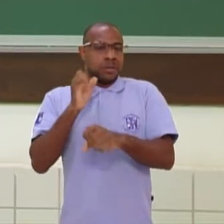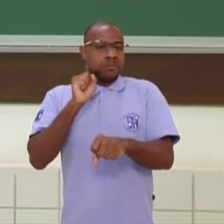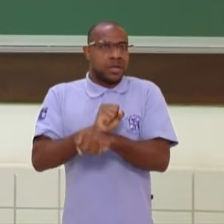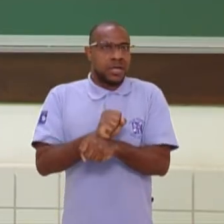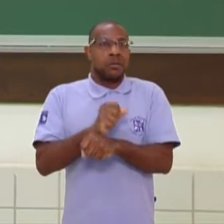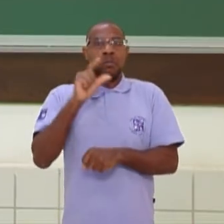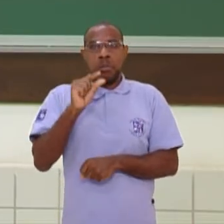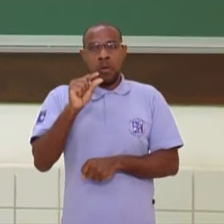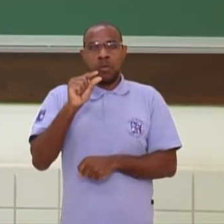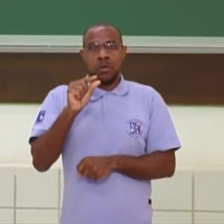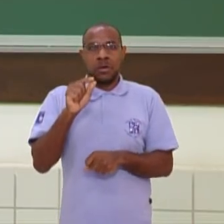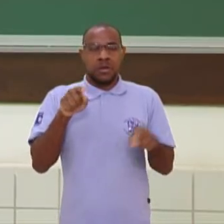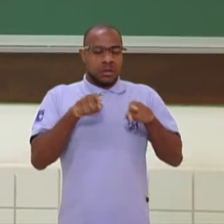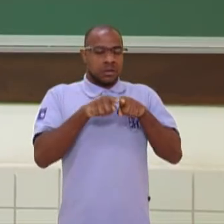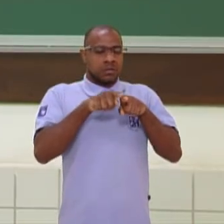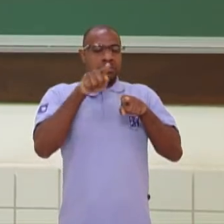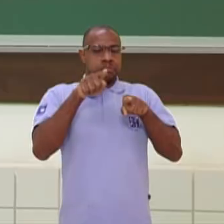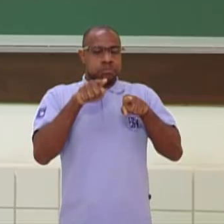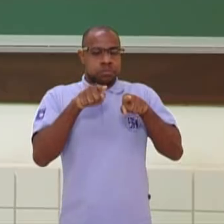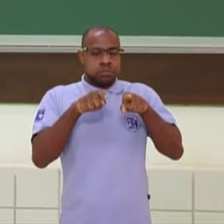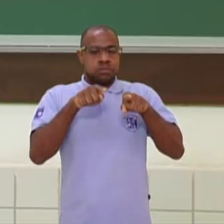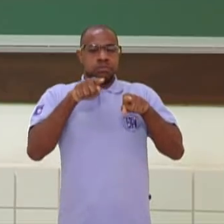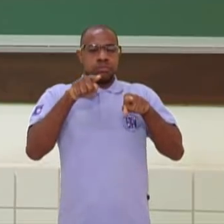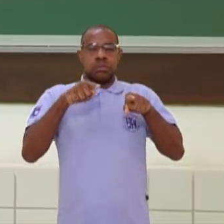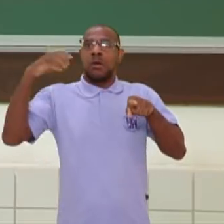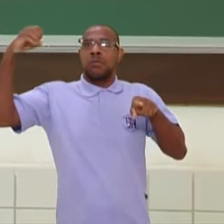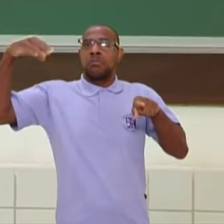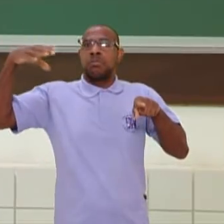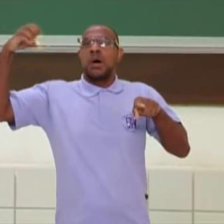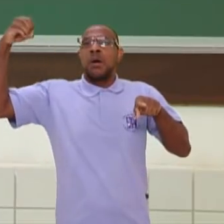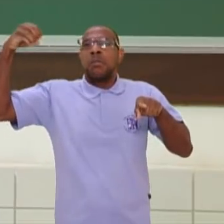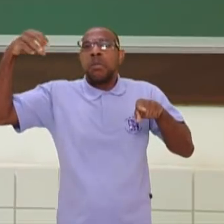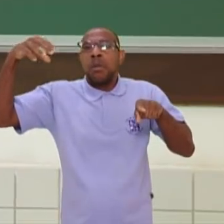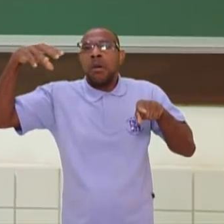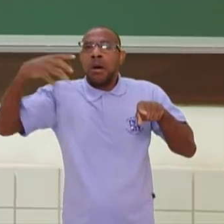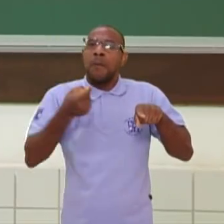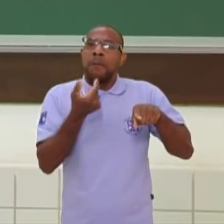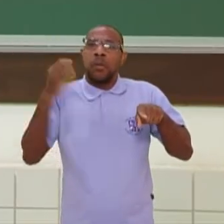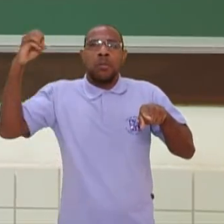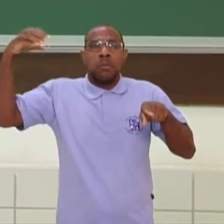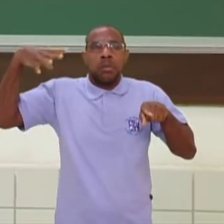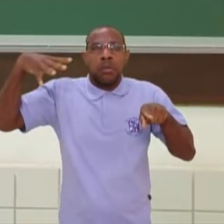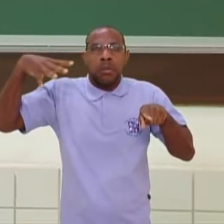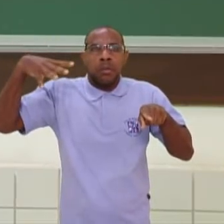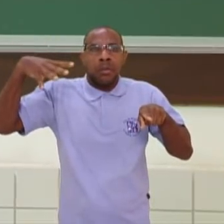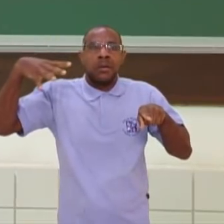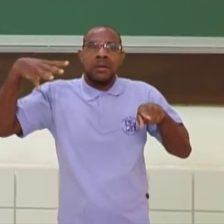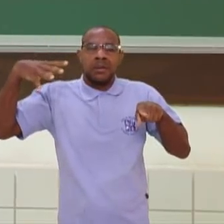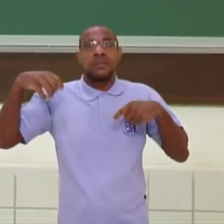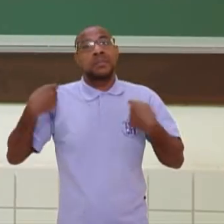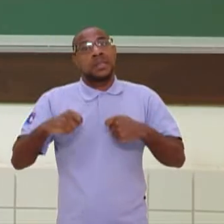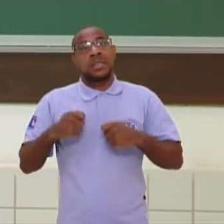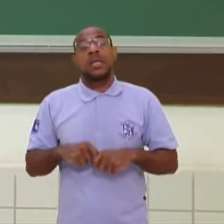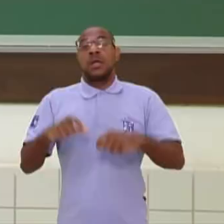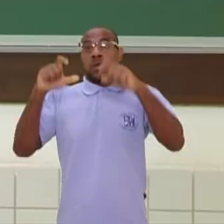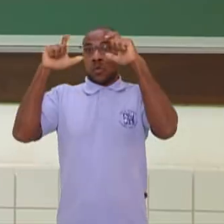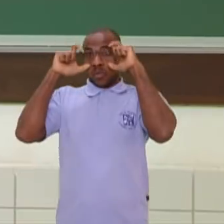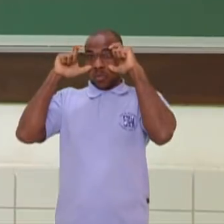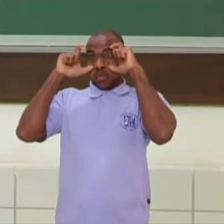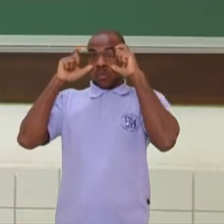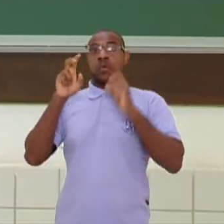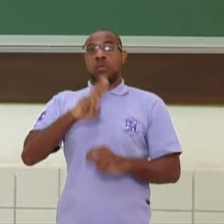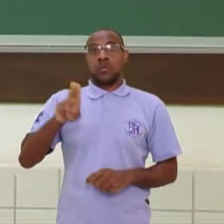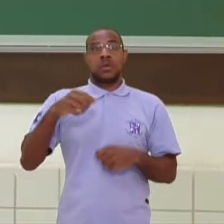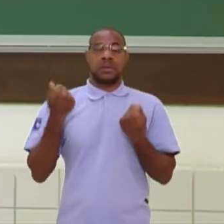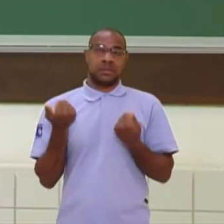luminosidade, teremos então ali uma redução luminosa. Poxa, mas como que isso acontece? O óculos de sol traz bem esse conceito que a gente tem ali, ó, que eles